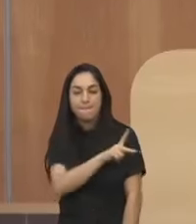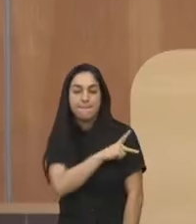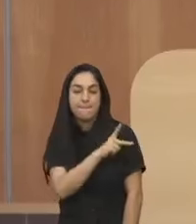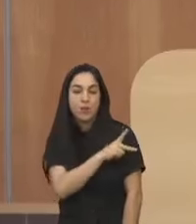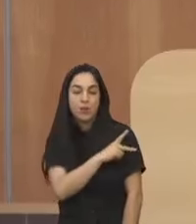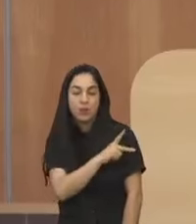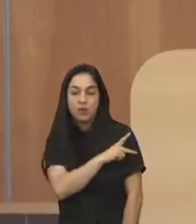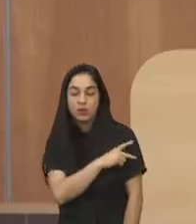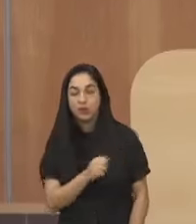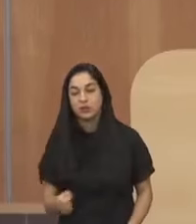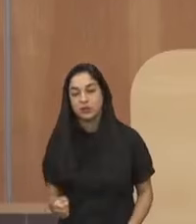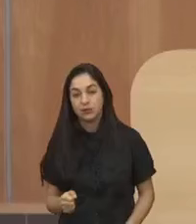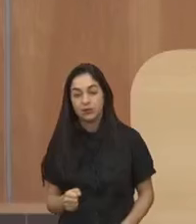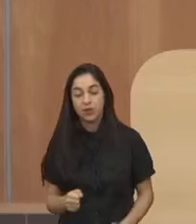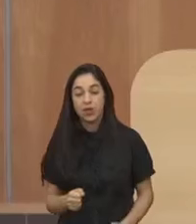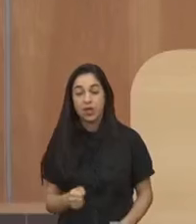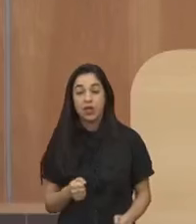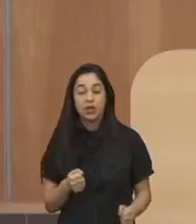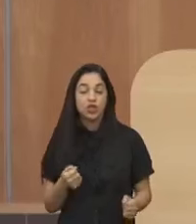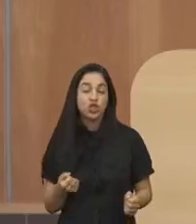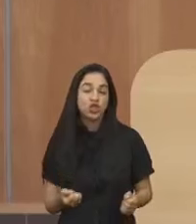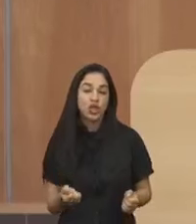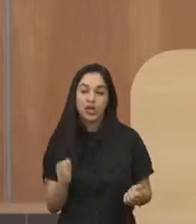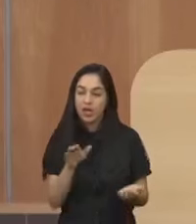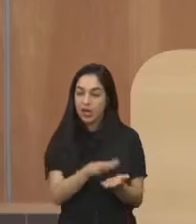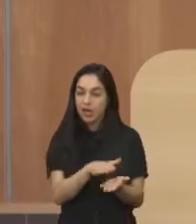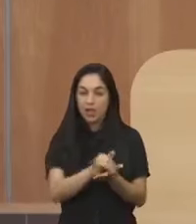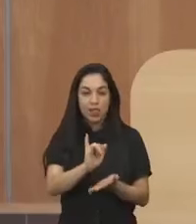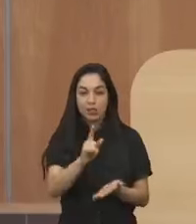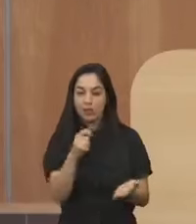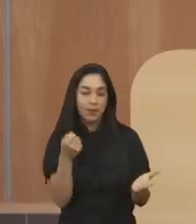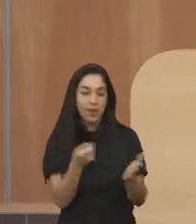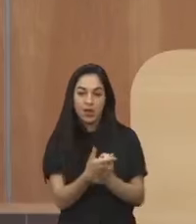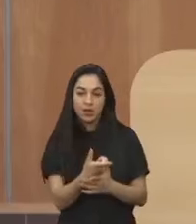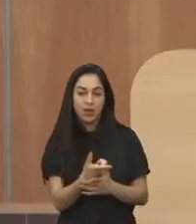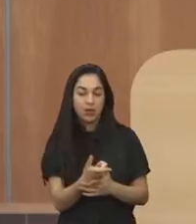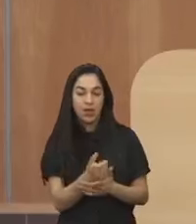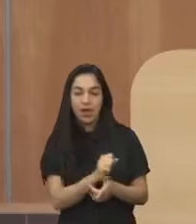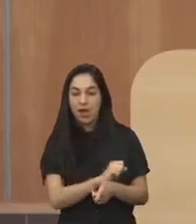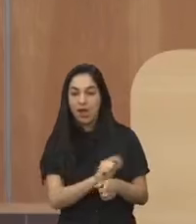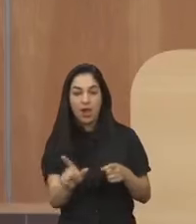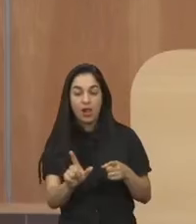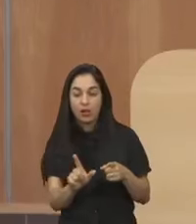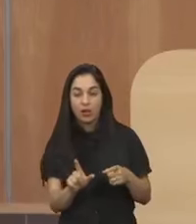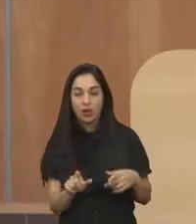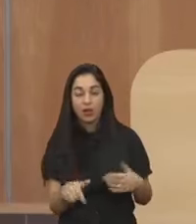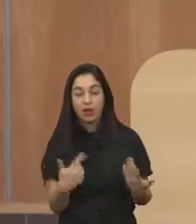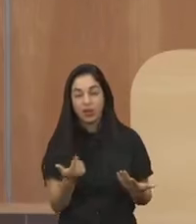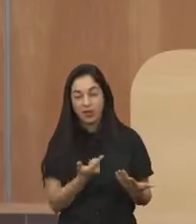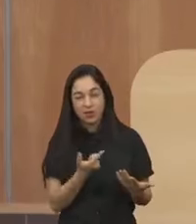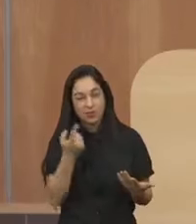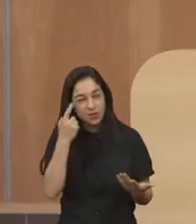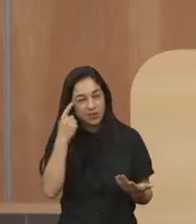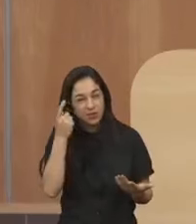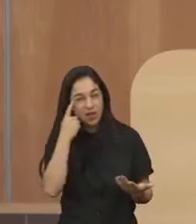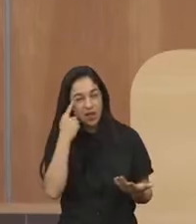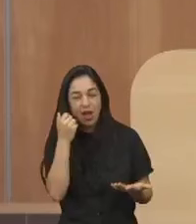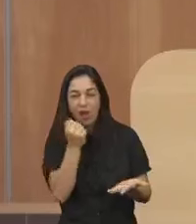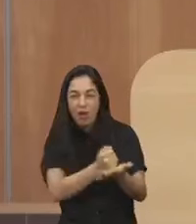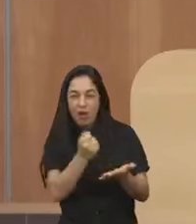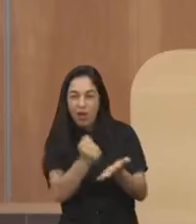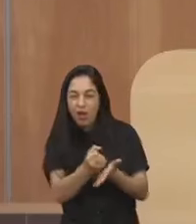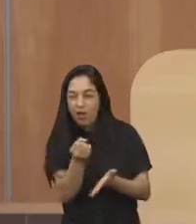Jacareí não está pagando aluguel, já confirmado por uma resposta de pedido de informação que a gente fez. E está se pensando em criar cabide de emprego, isso